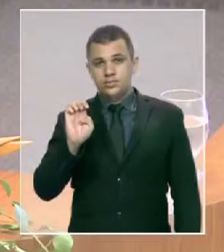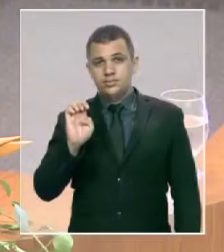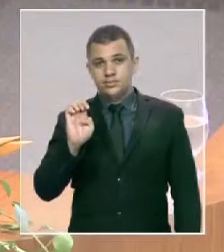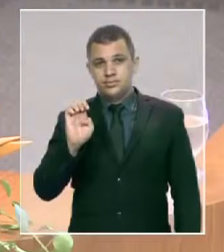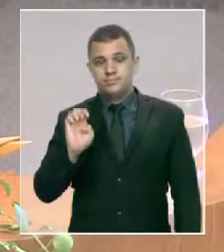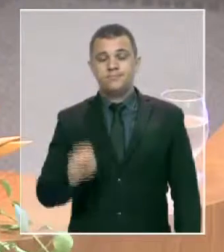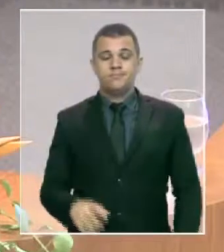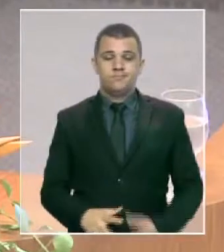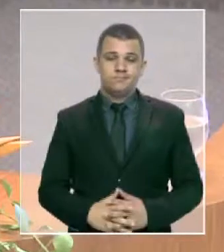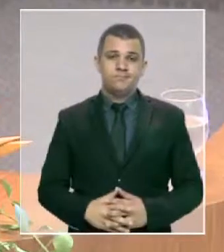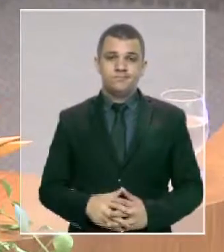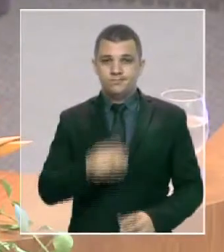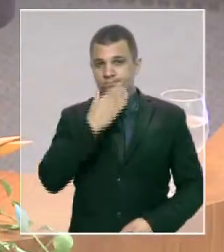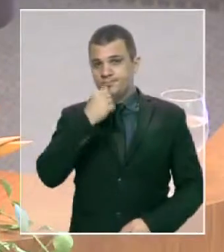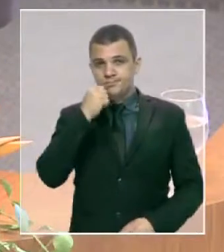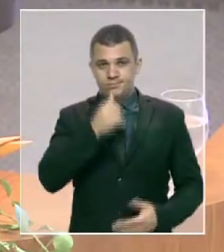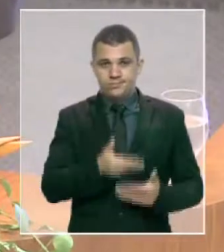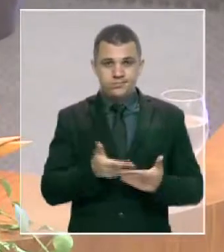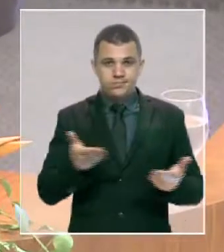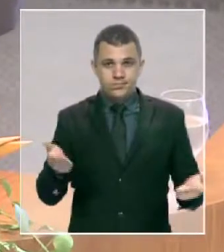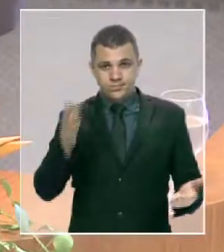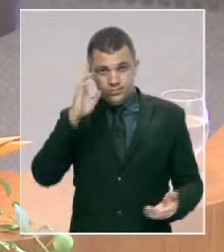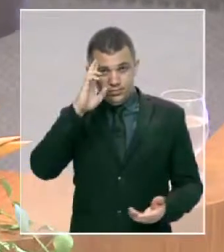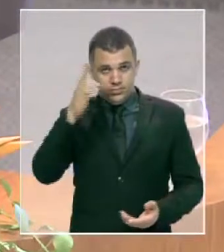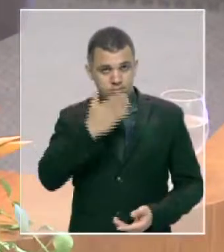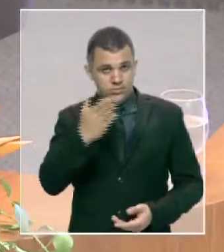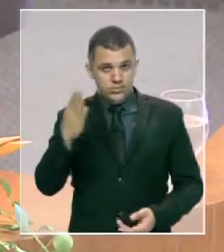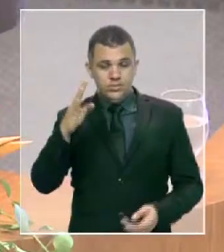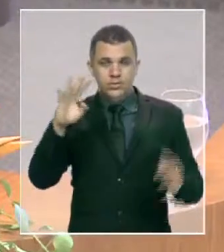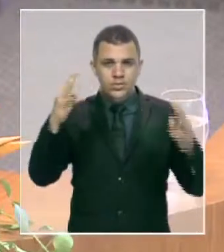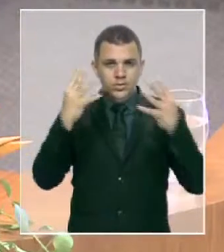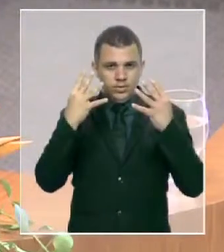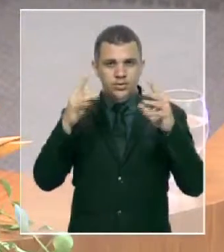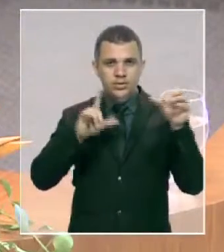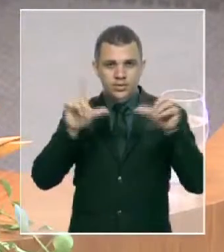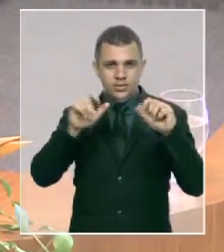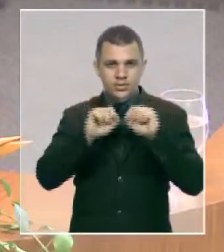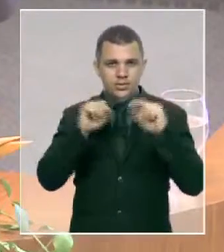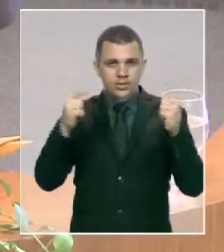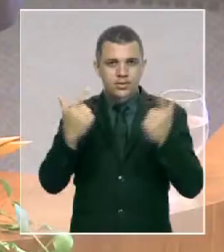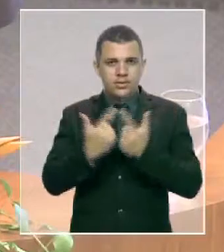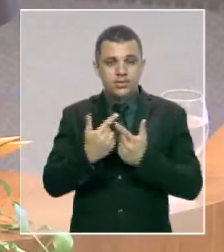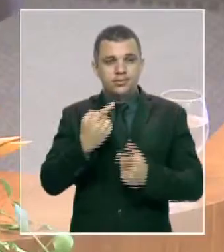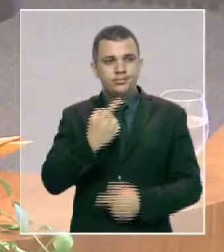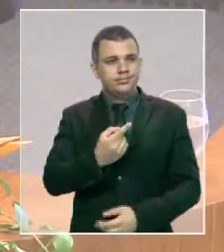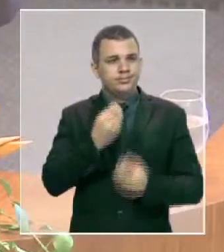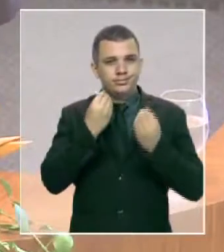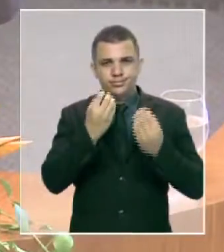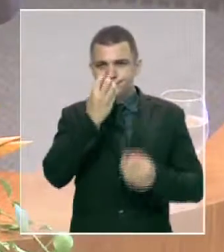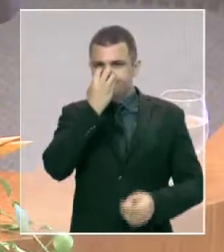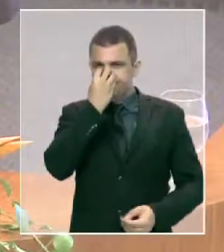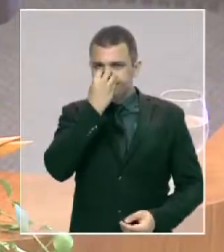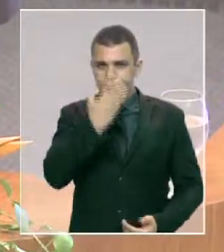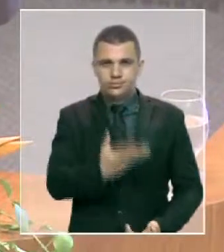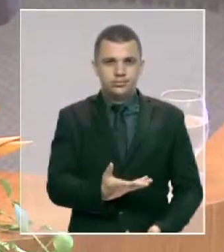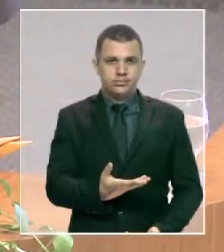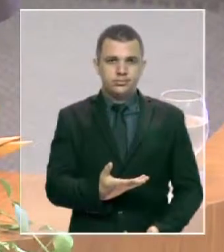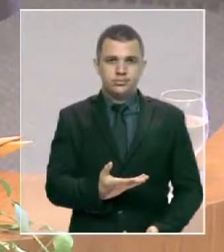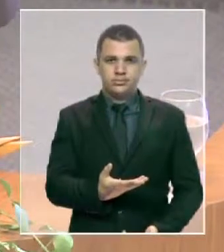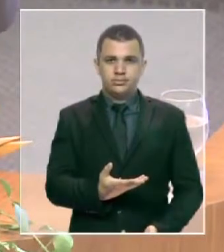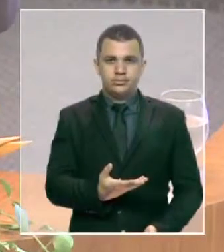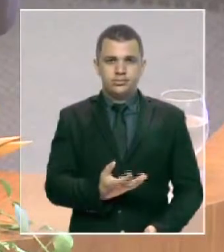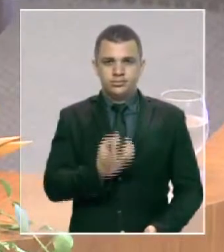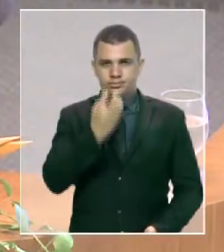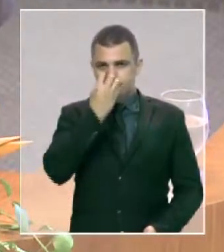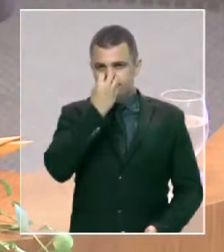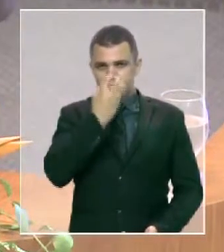Senhoras e senhores, telespectadores que estão nos assistindo através da TV Assembleia, isso é uma palhaçada. Isso é